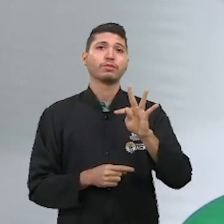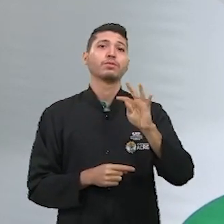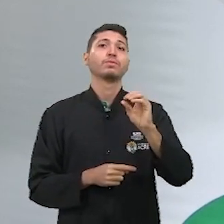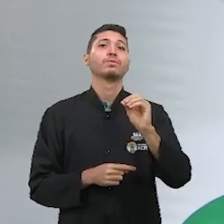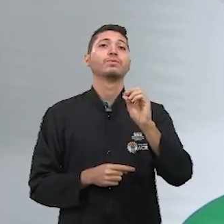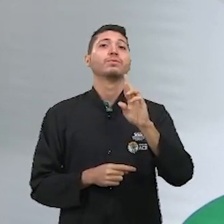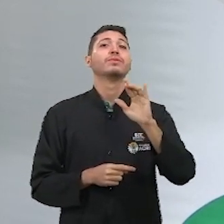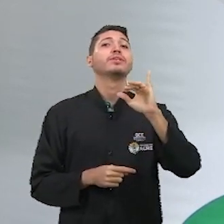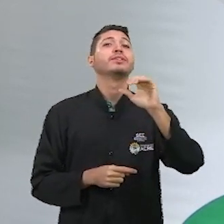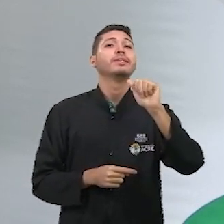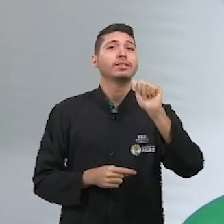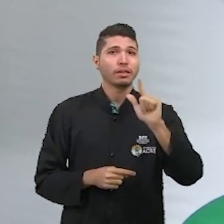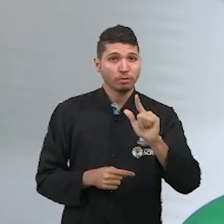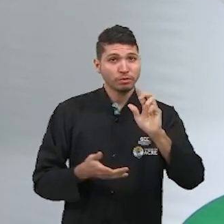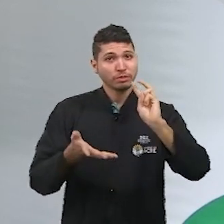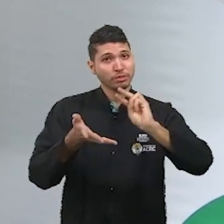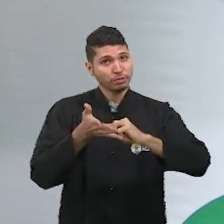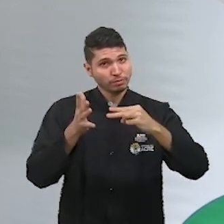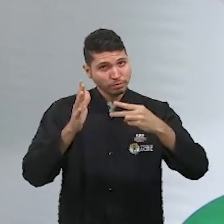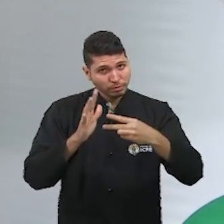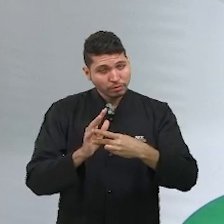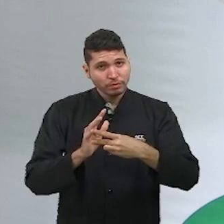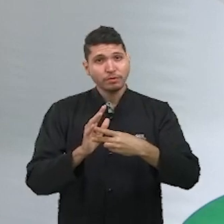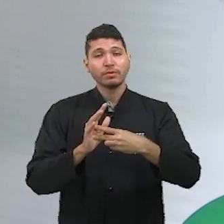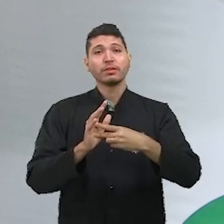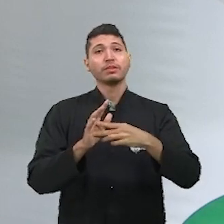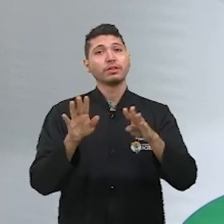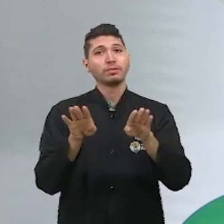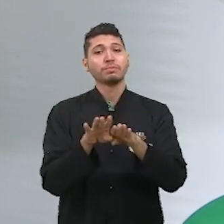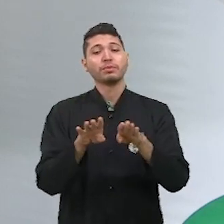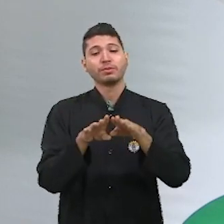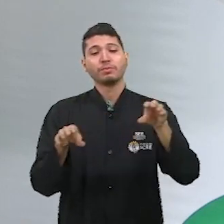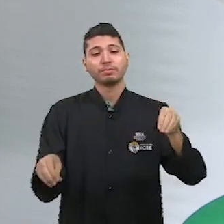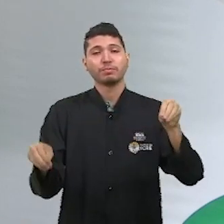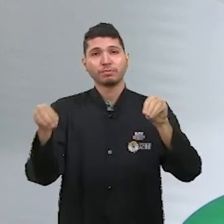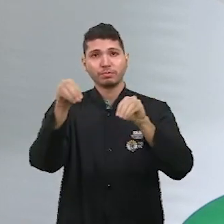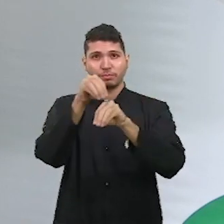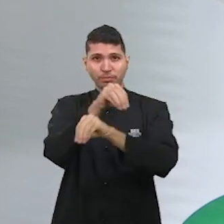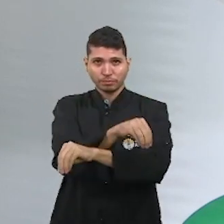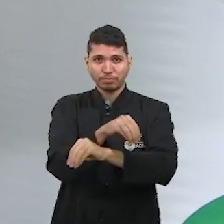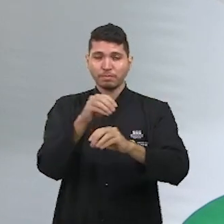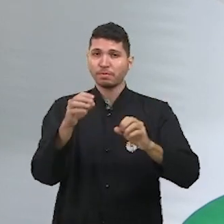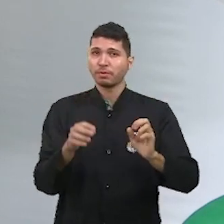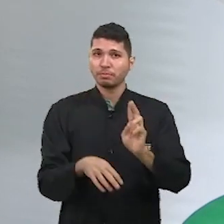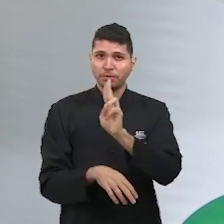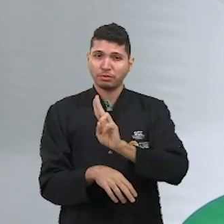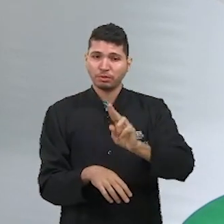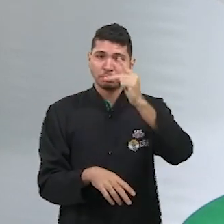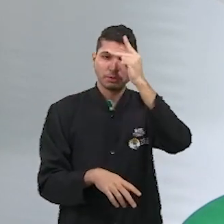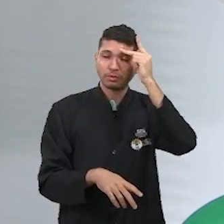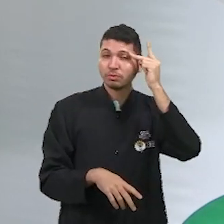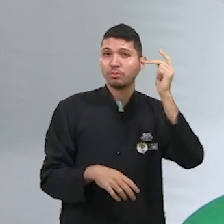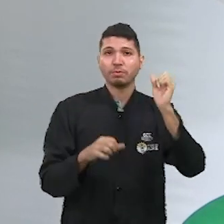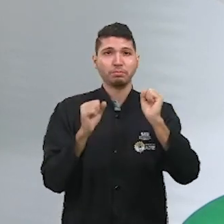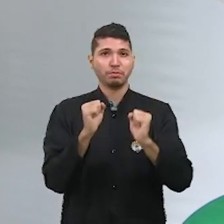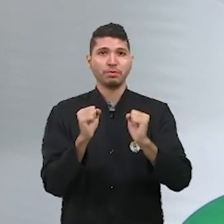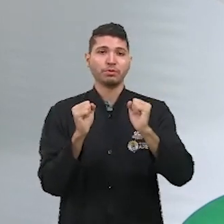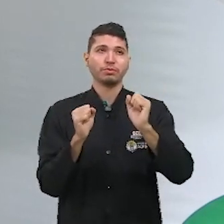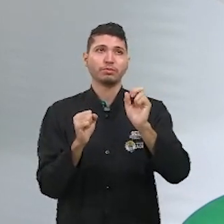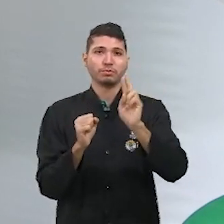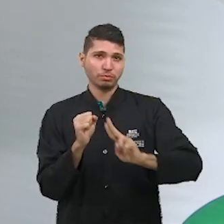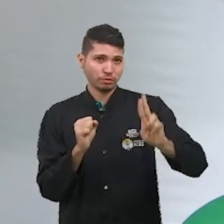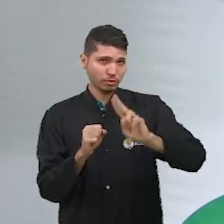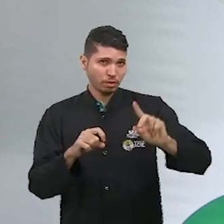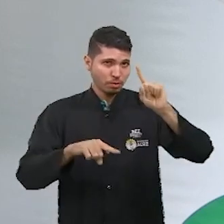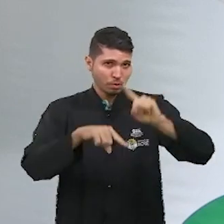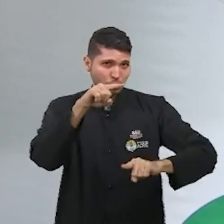a contagem de permutações possíveis de N pessoas ou N objetos distintos. Eu vou